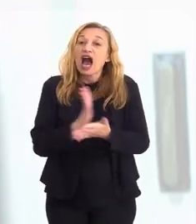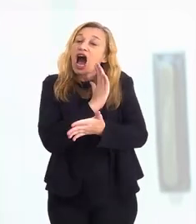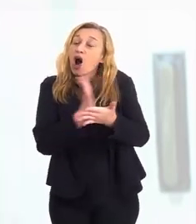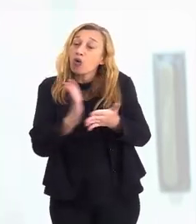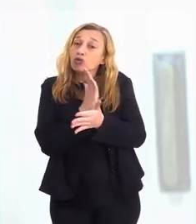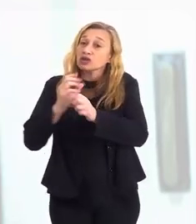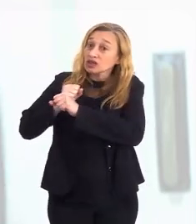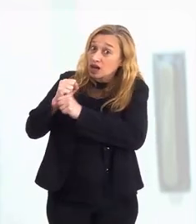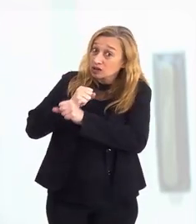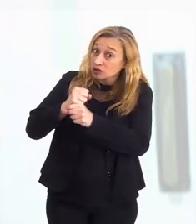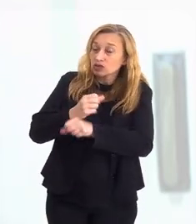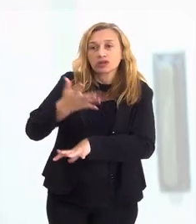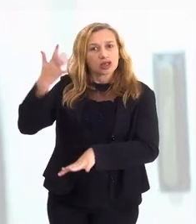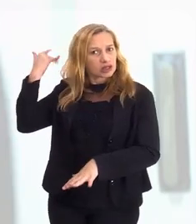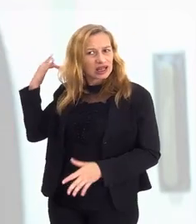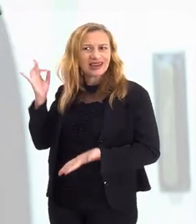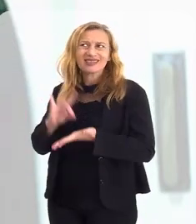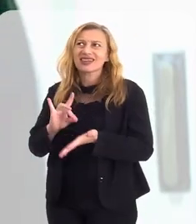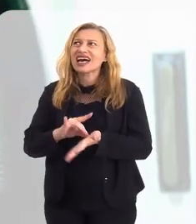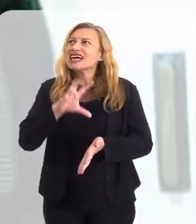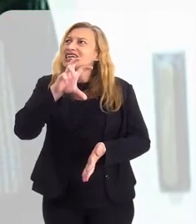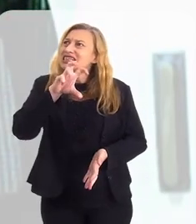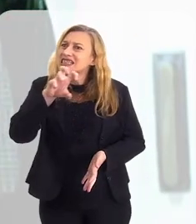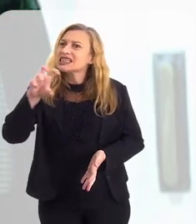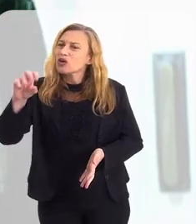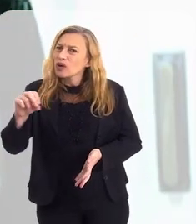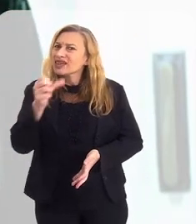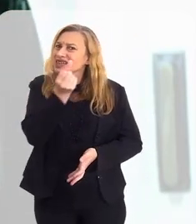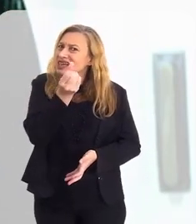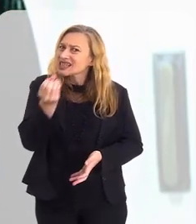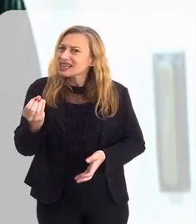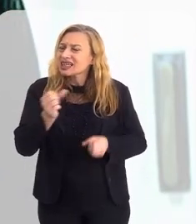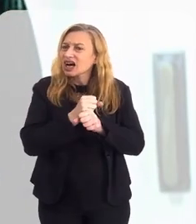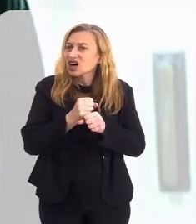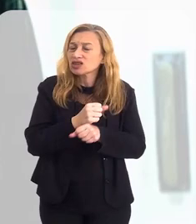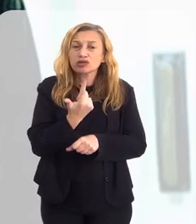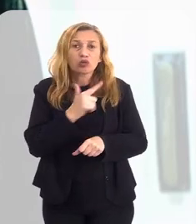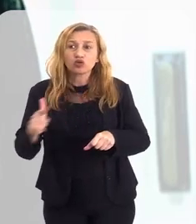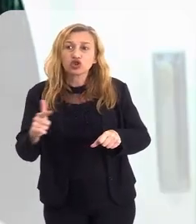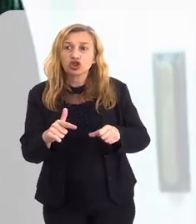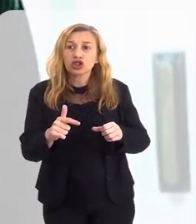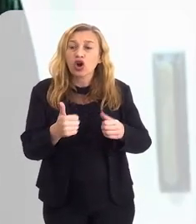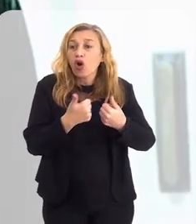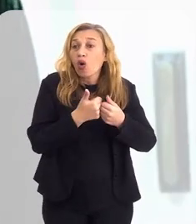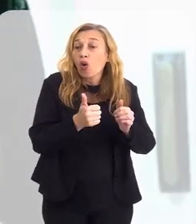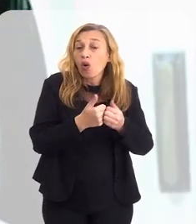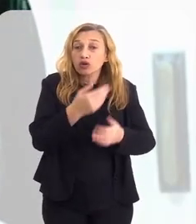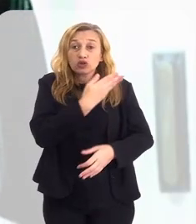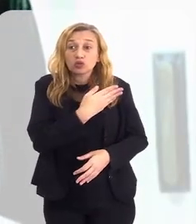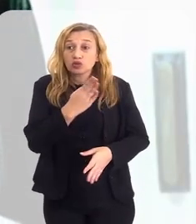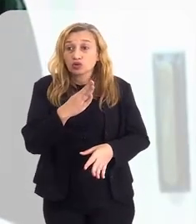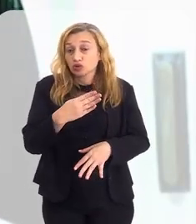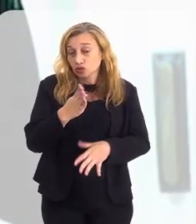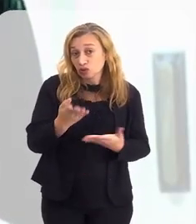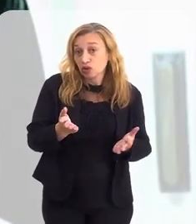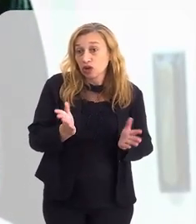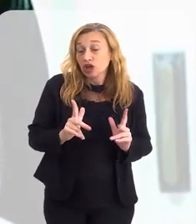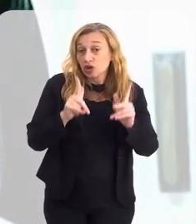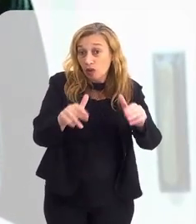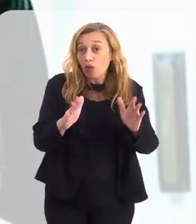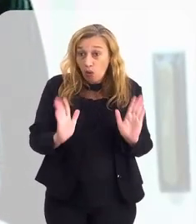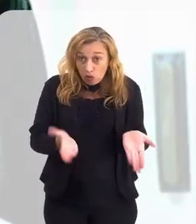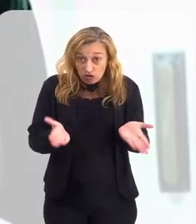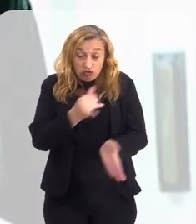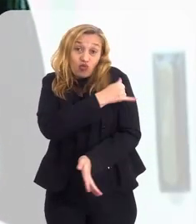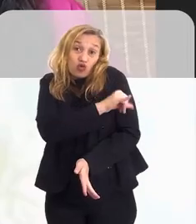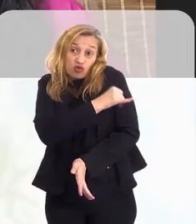verdade, algumas décadas atrás, né, há 50, 60 anos atrás, você não tinha nem transporte público com essa efetividade que a gente